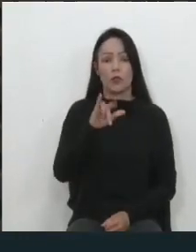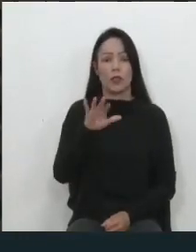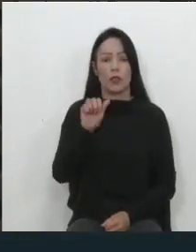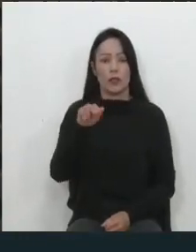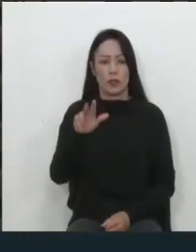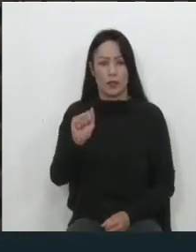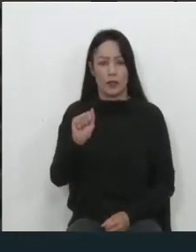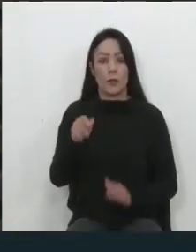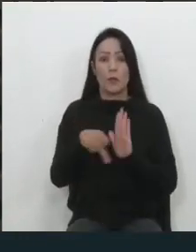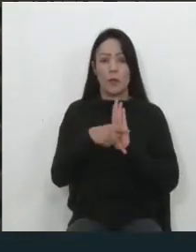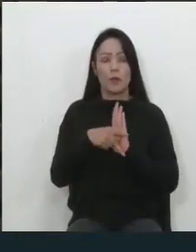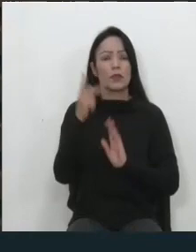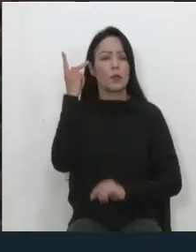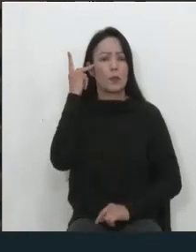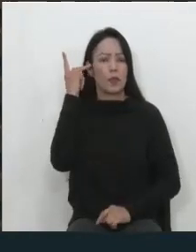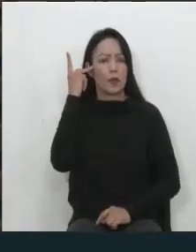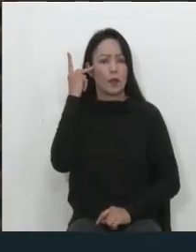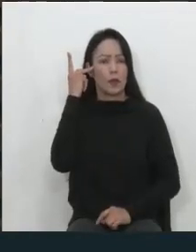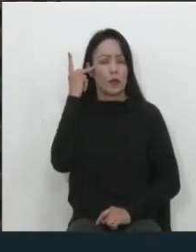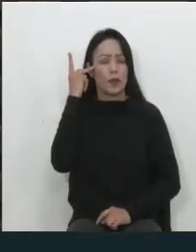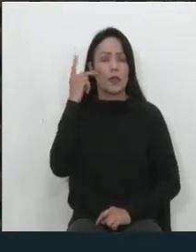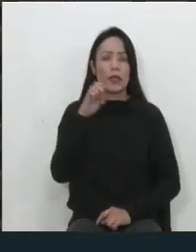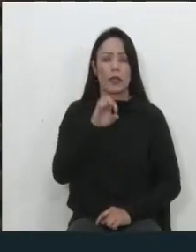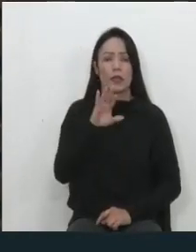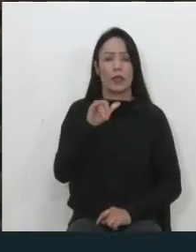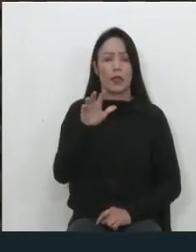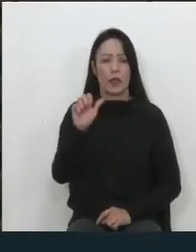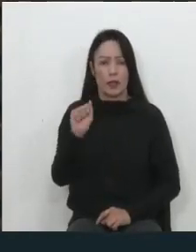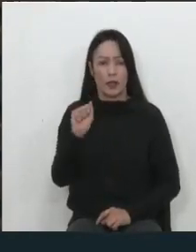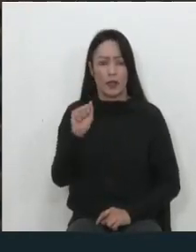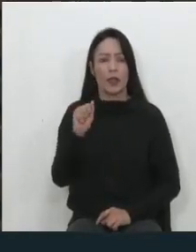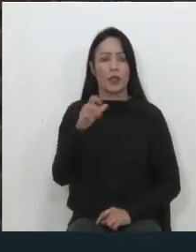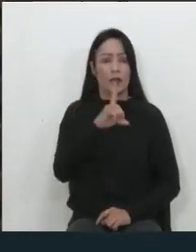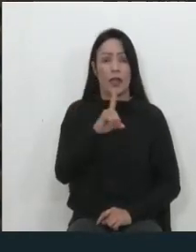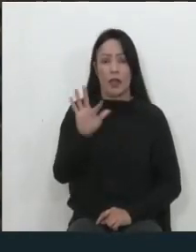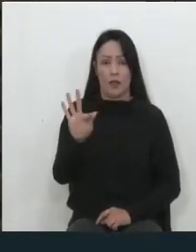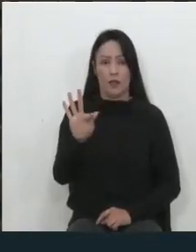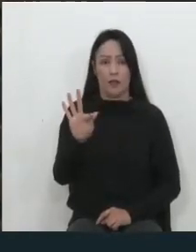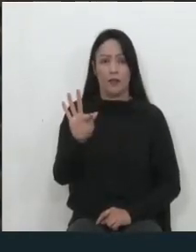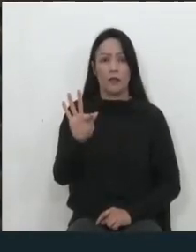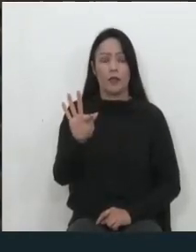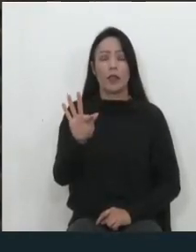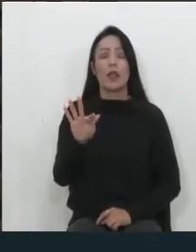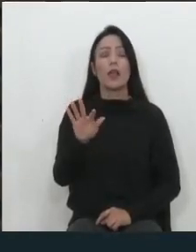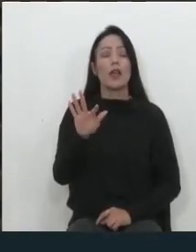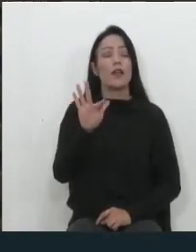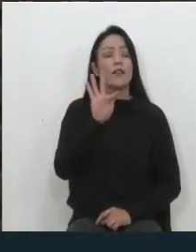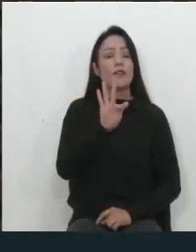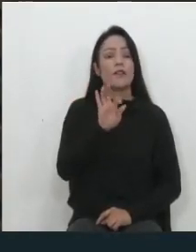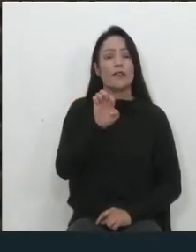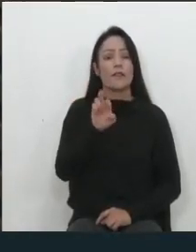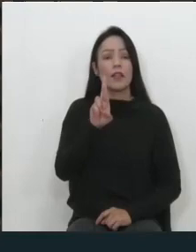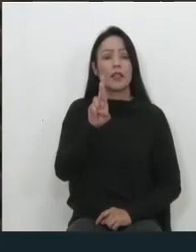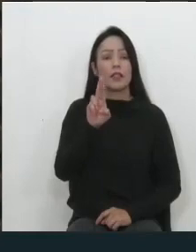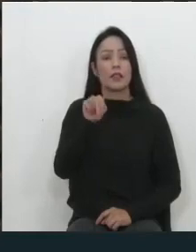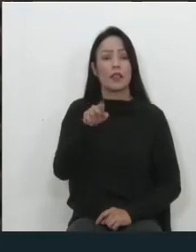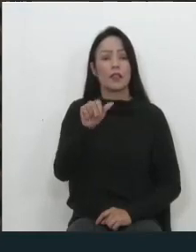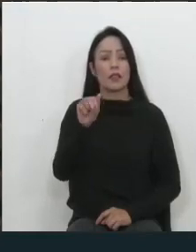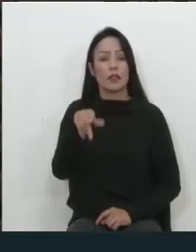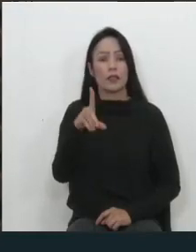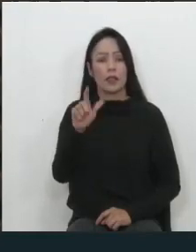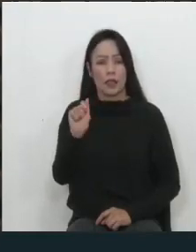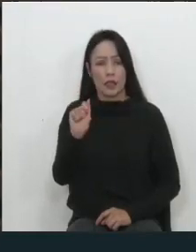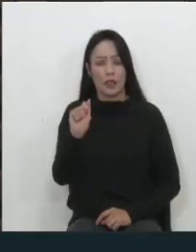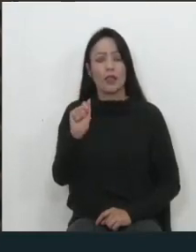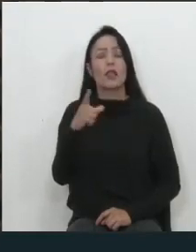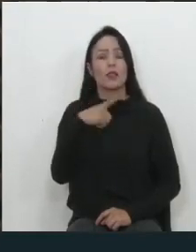São Paulo, a Érica Cocai, PT Distrito Federal, a Fernanda Melchiona, do PSOL Rio Grande do Sul,